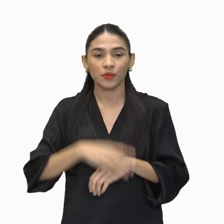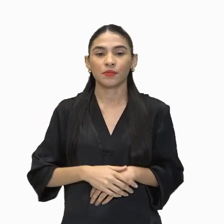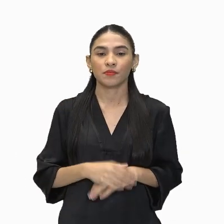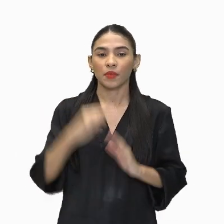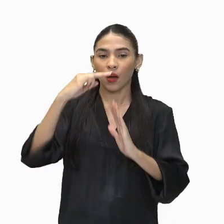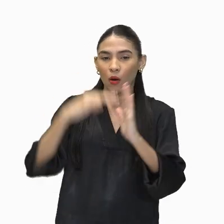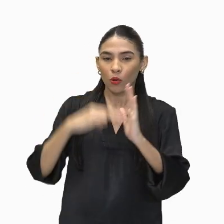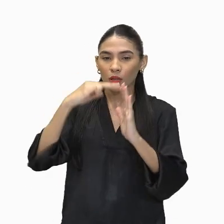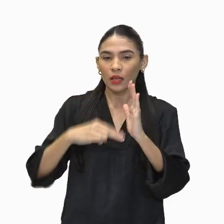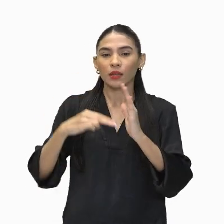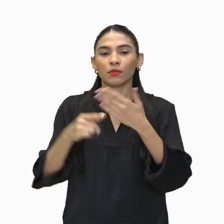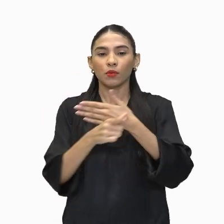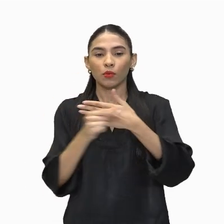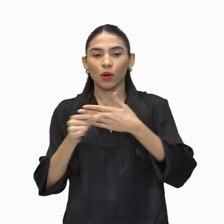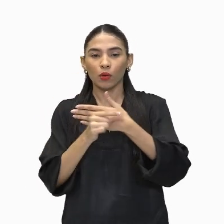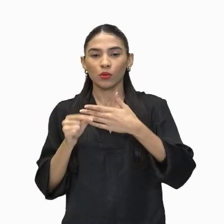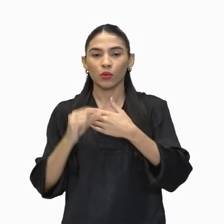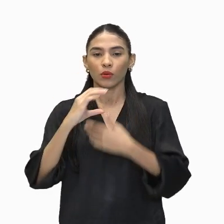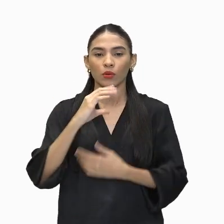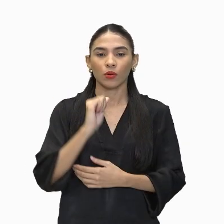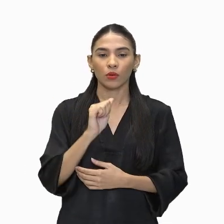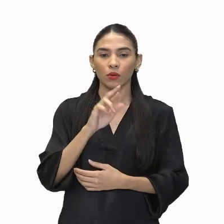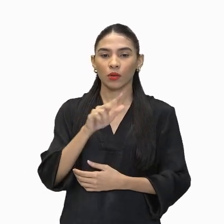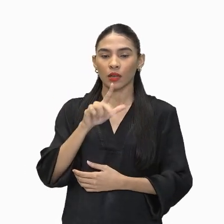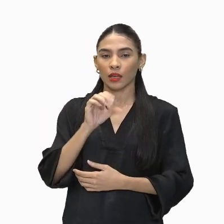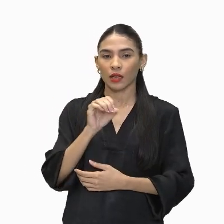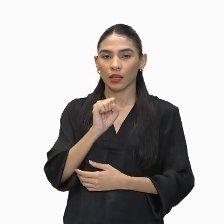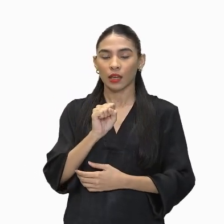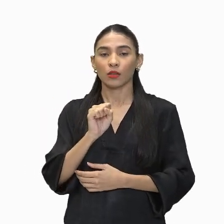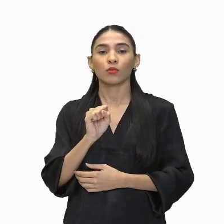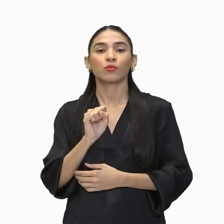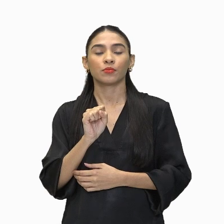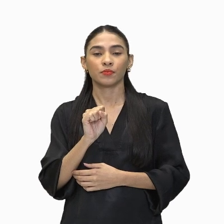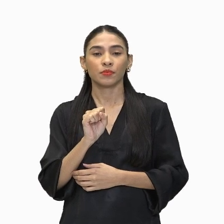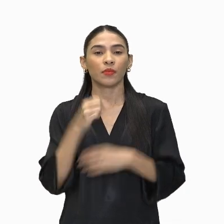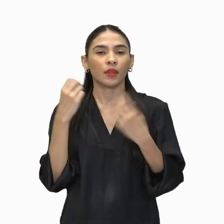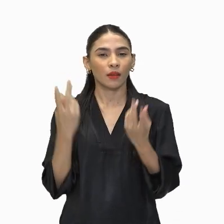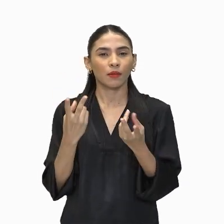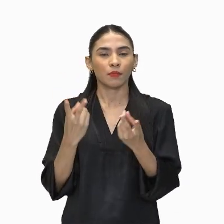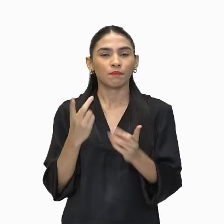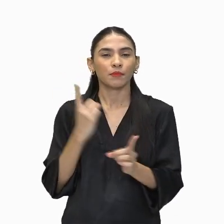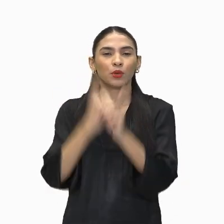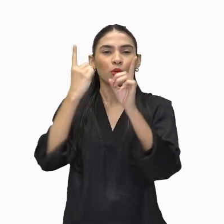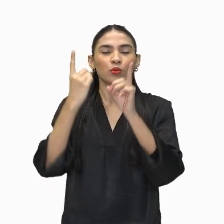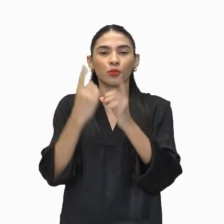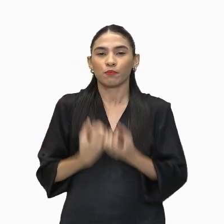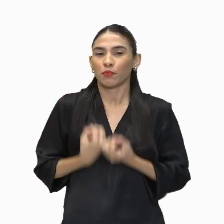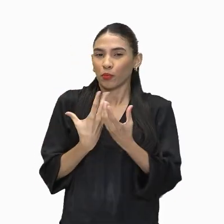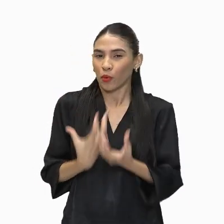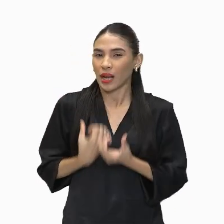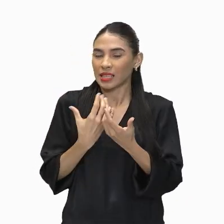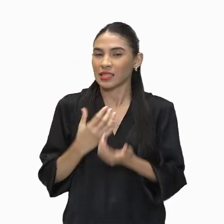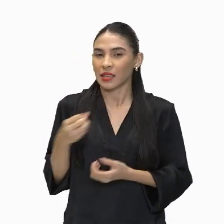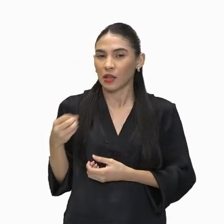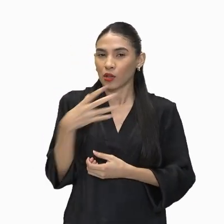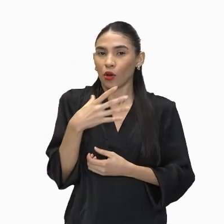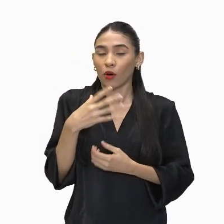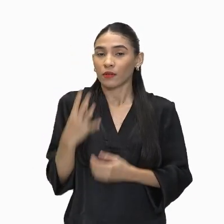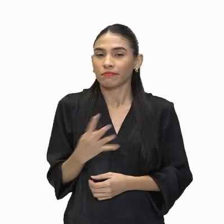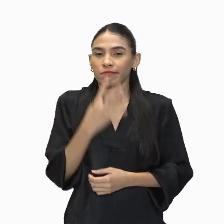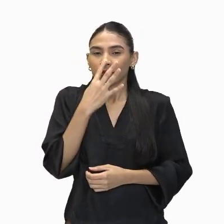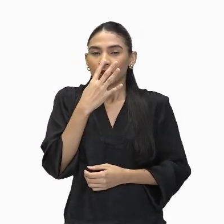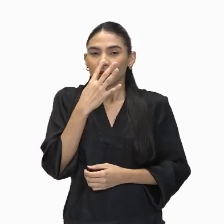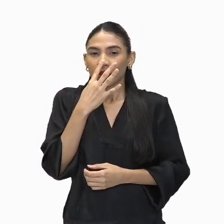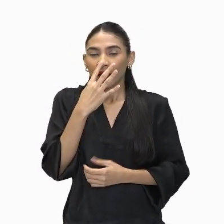Carlos Drummond de Andrade e Manuel Bandeira, descobriu a poesia moderna e ficou tão encantado que adotou